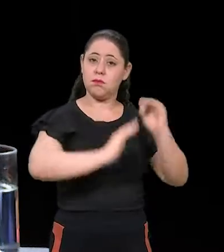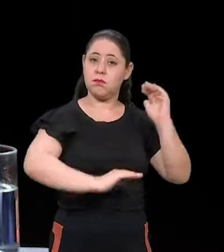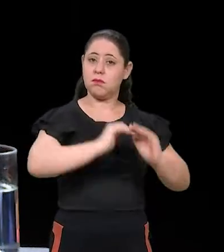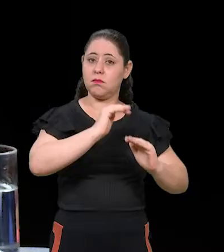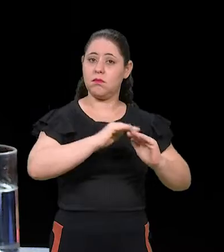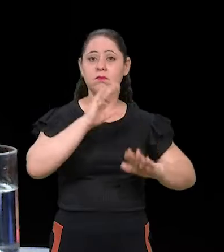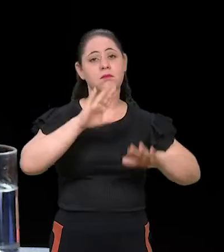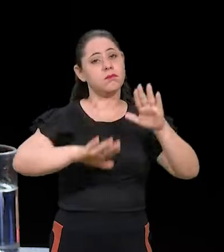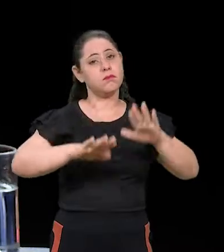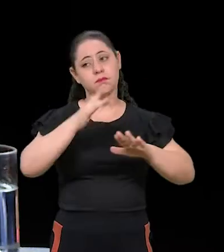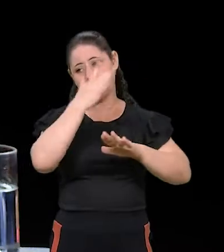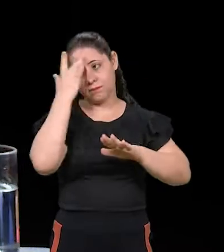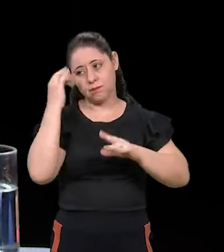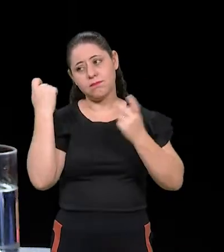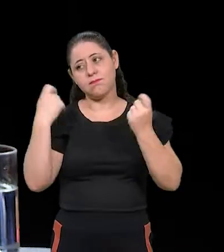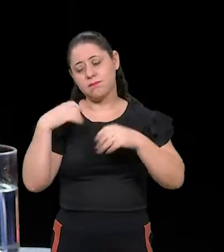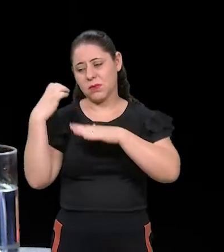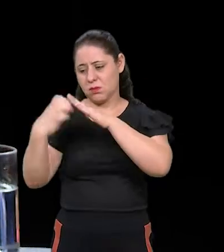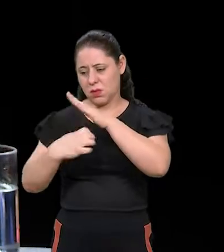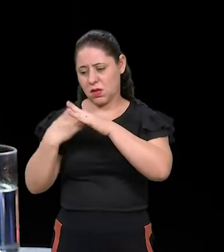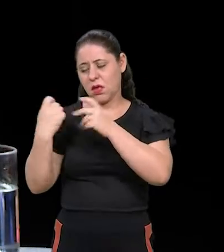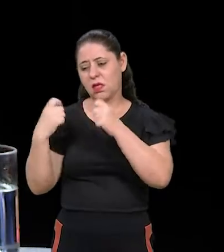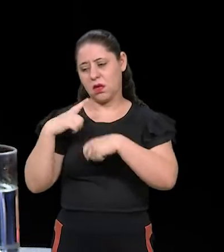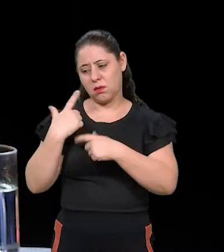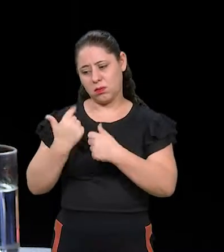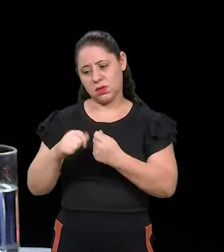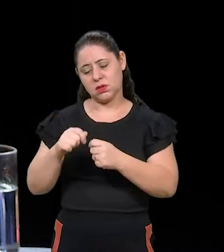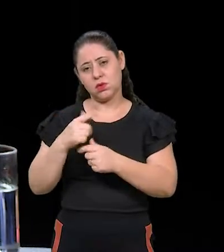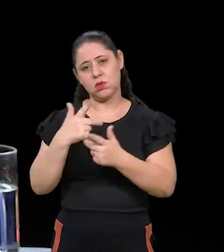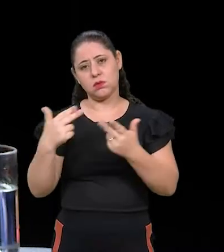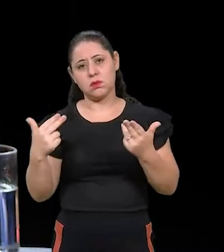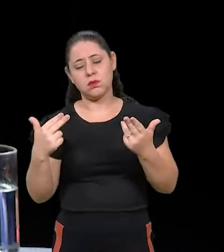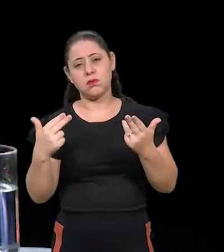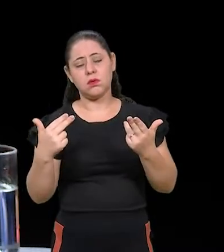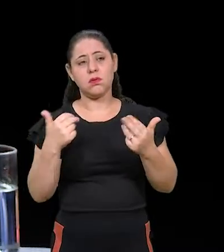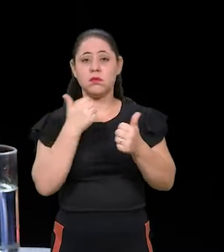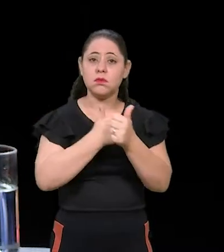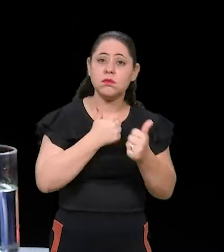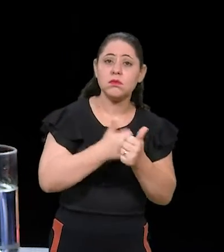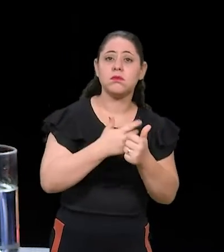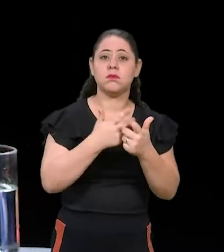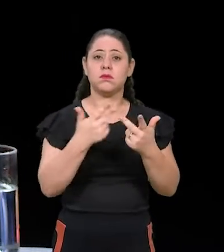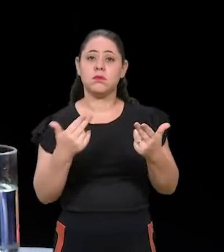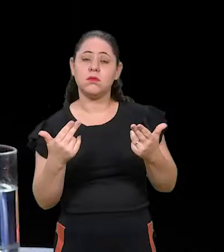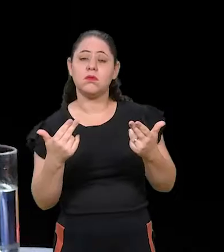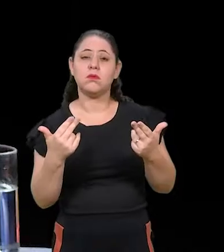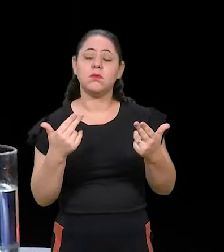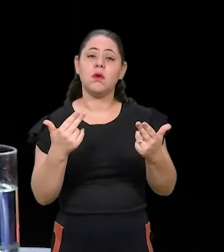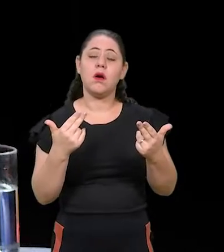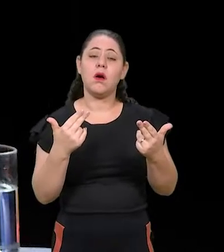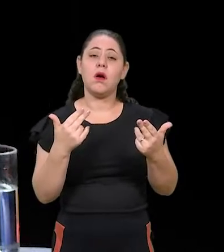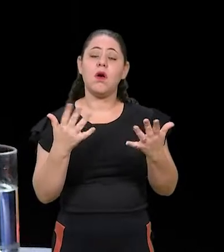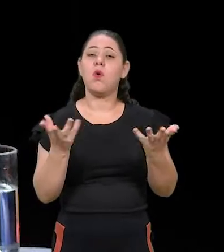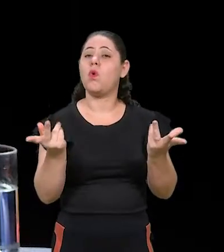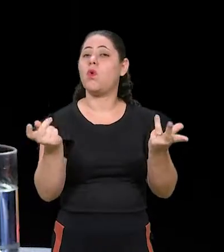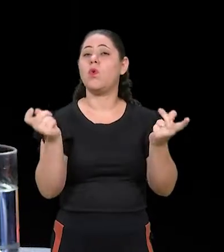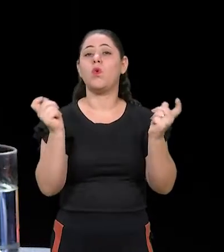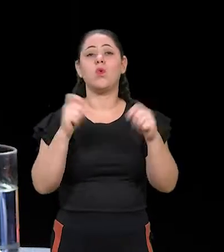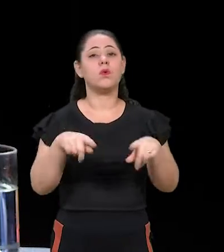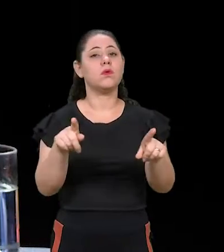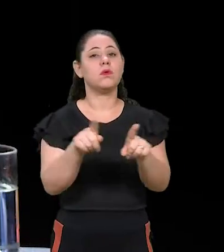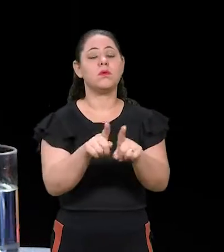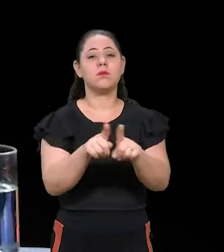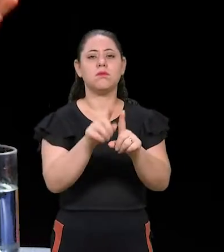dos empresários também são outras, né? Por educação, por saúde, por um transporte de qualidade e, de certa forma, tudo isso acaba impactando também na